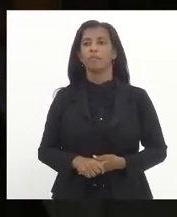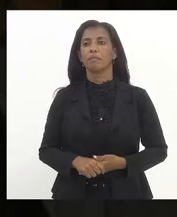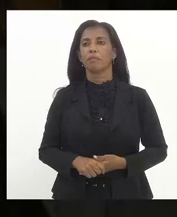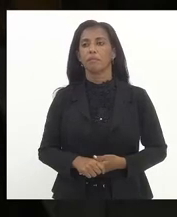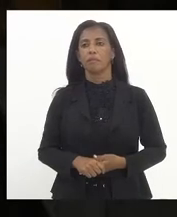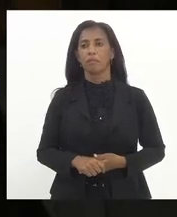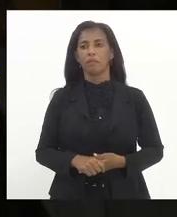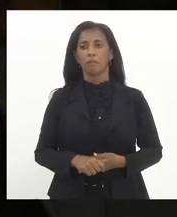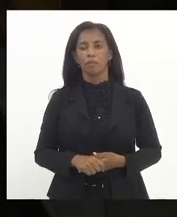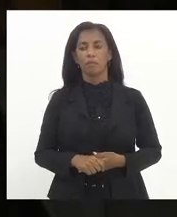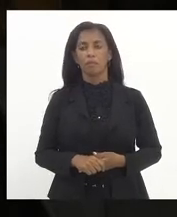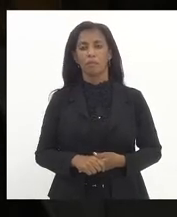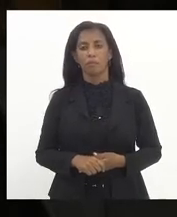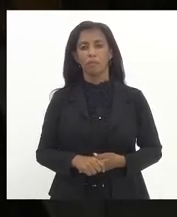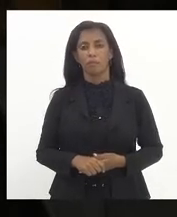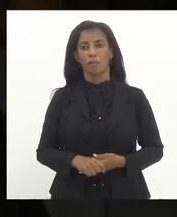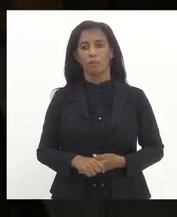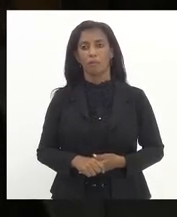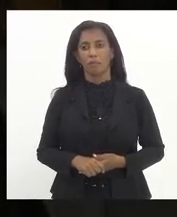constante com